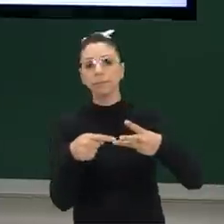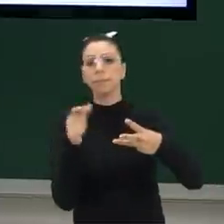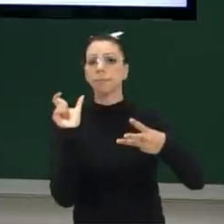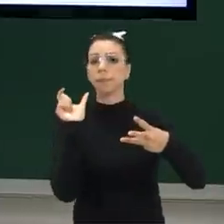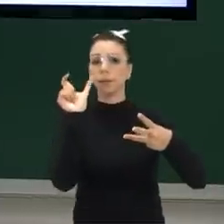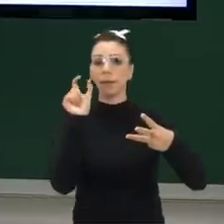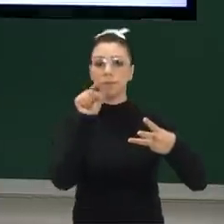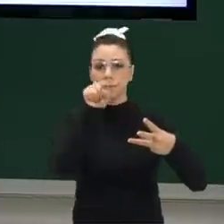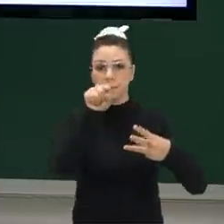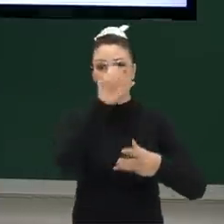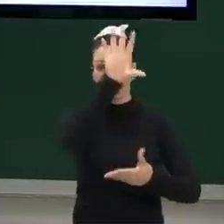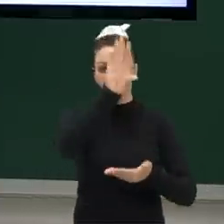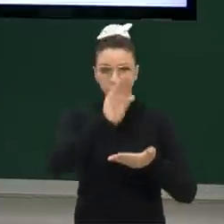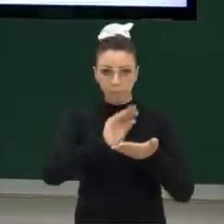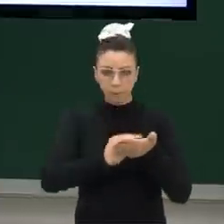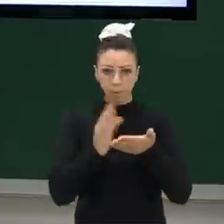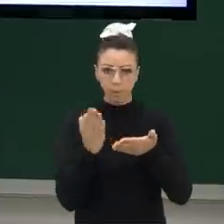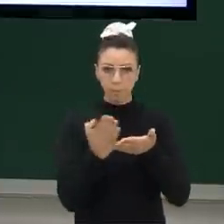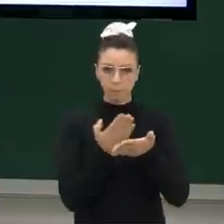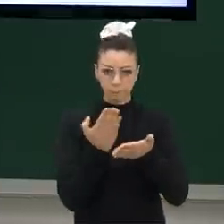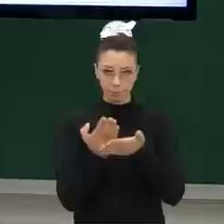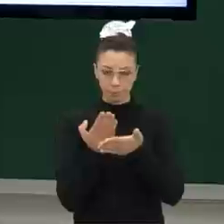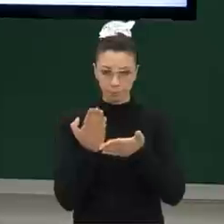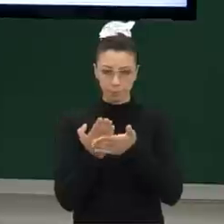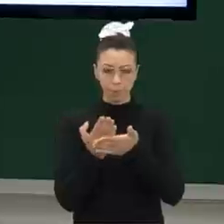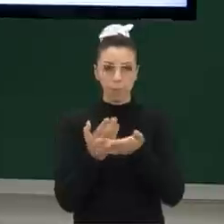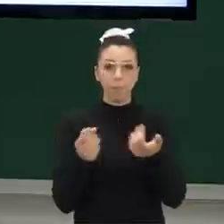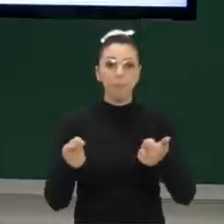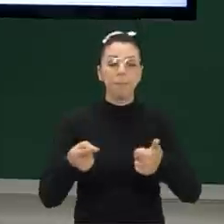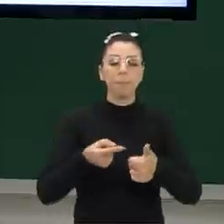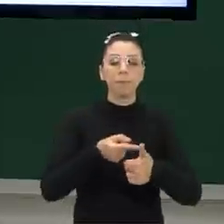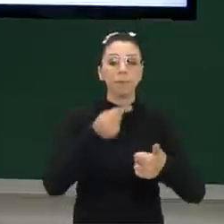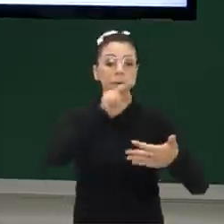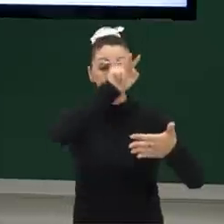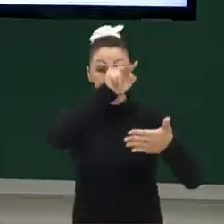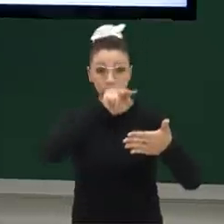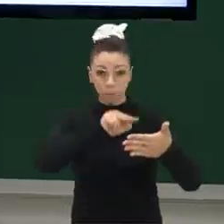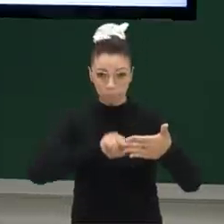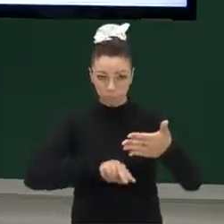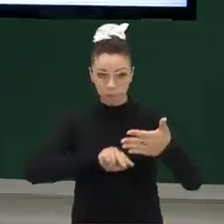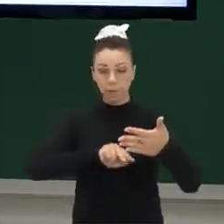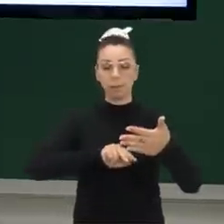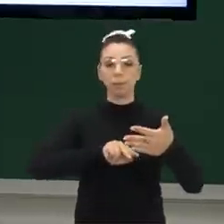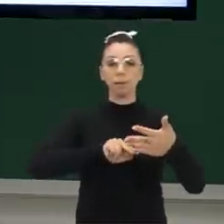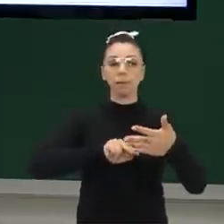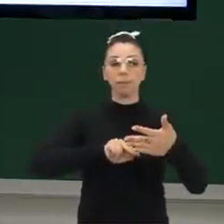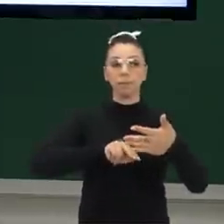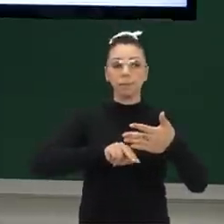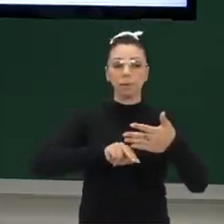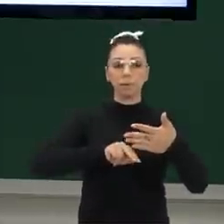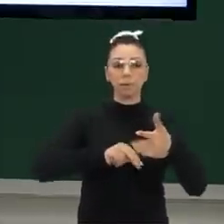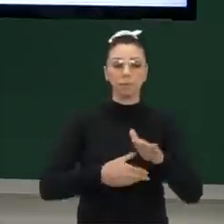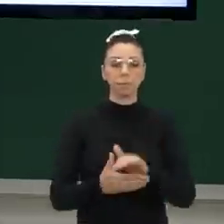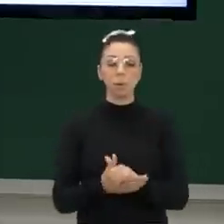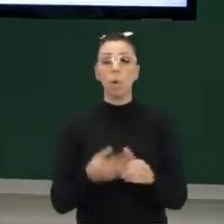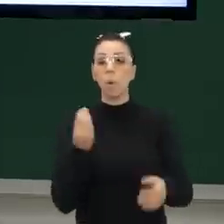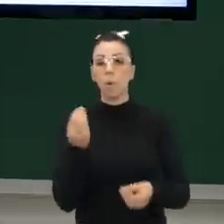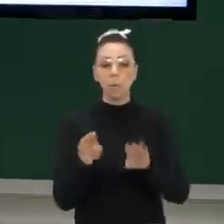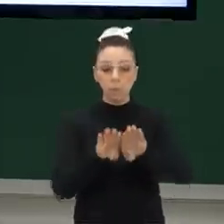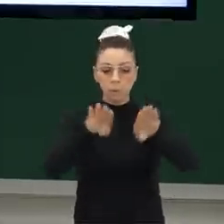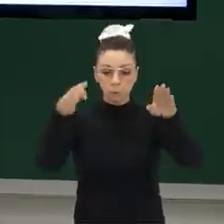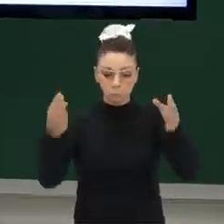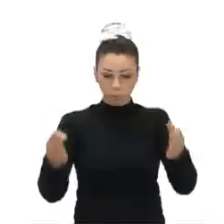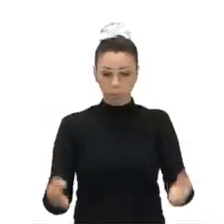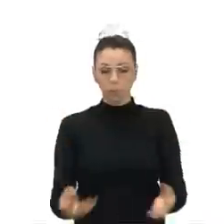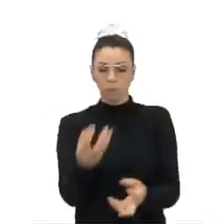aí no caderno de vocês. Então vamos ouvir como é que nós vamos falar fogão em